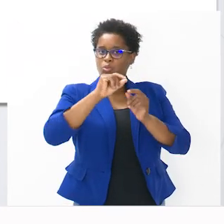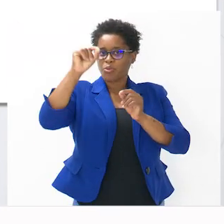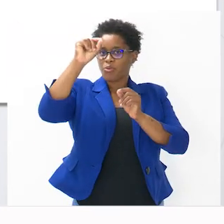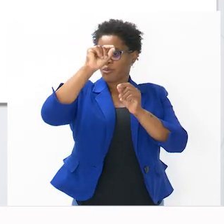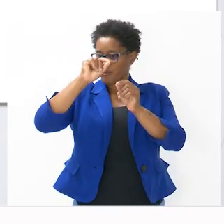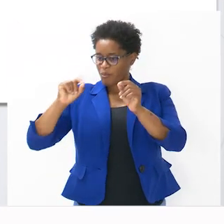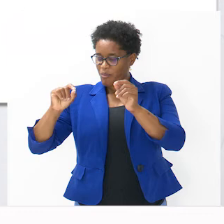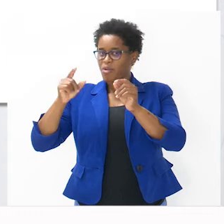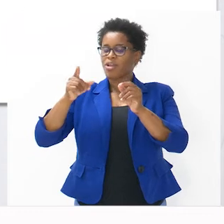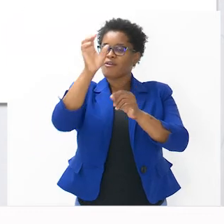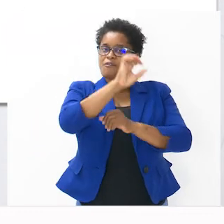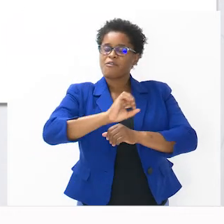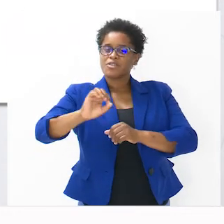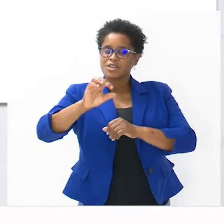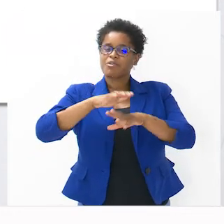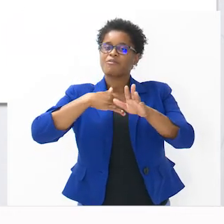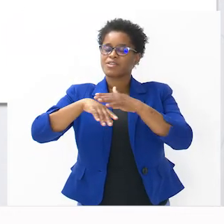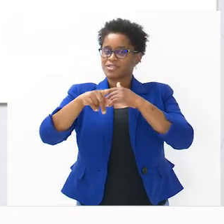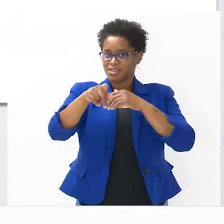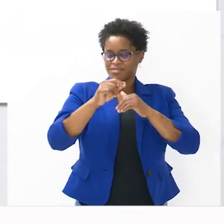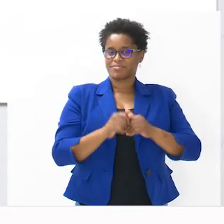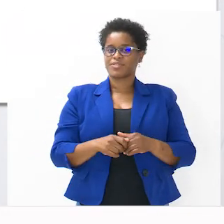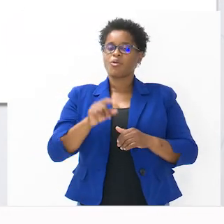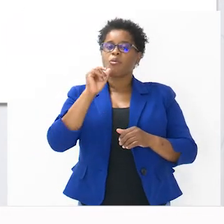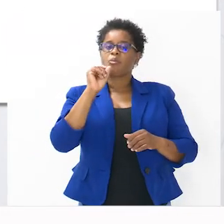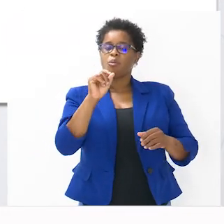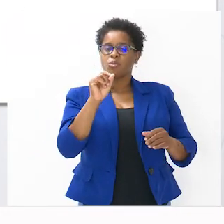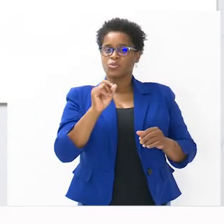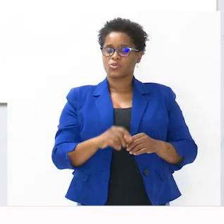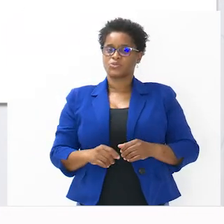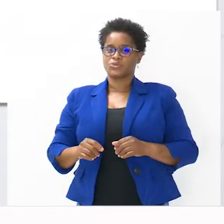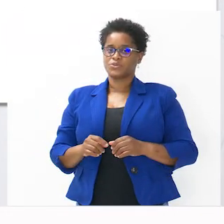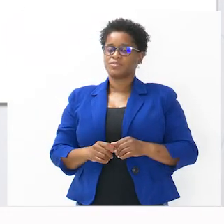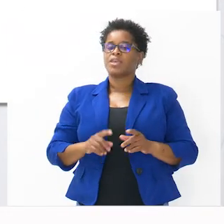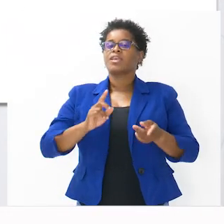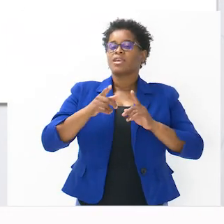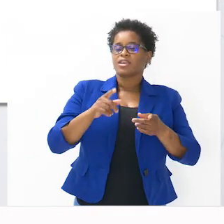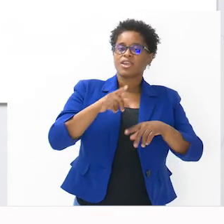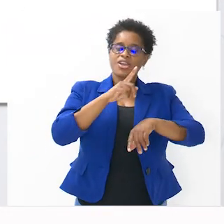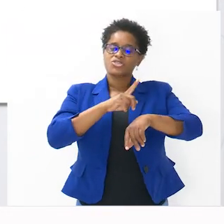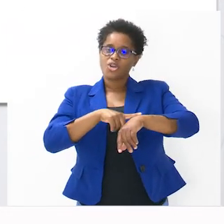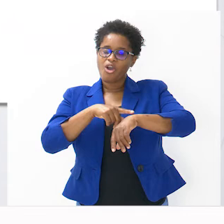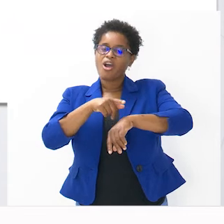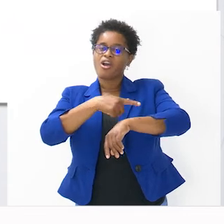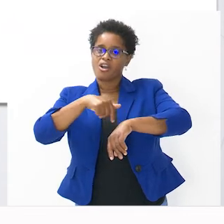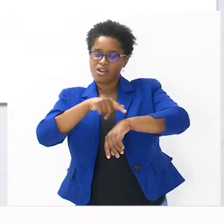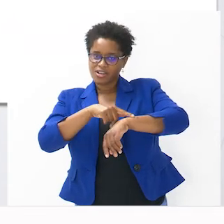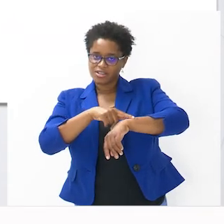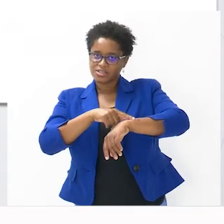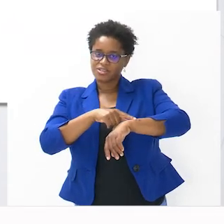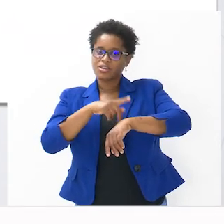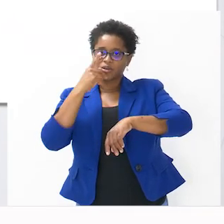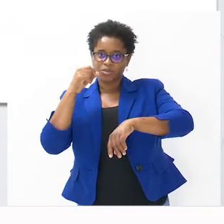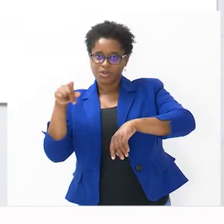ponteiros. Vocês vão marcar aqui os ponteiros, ok? Em que as horas por